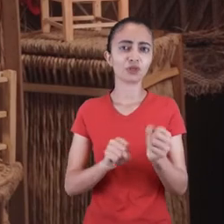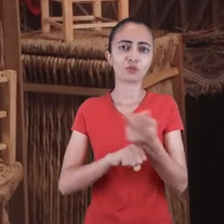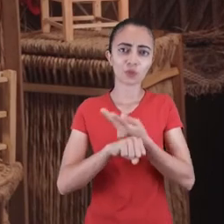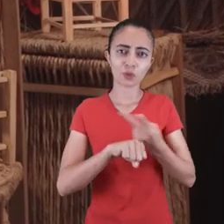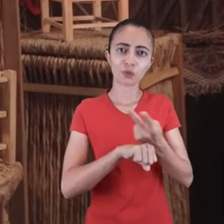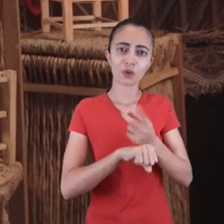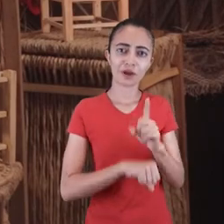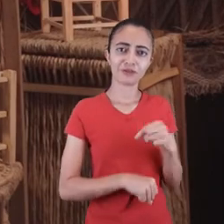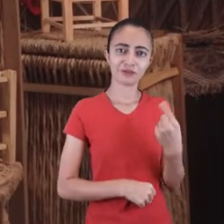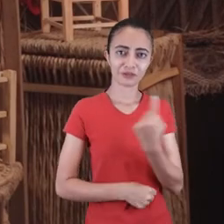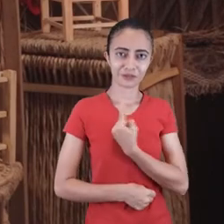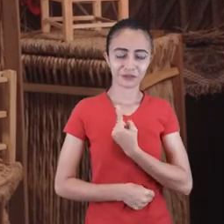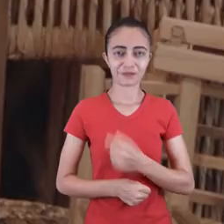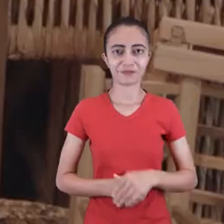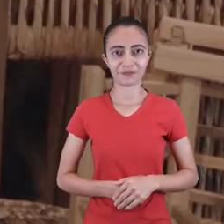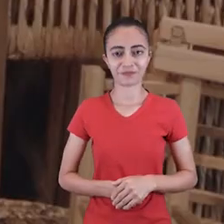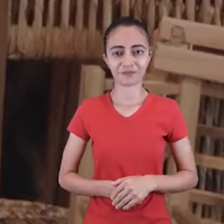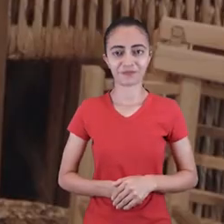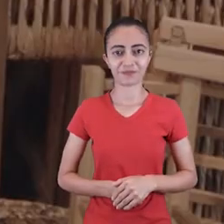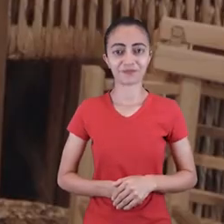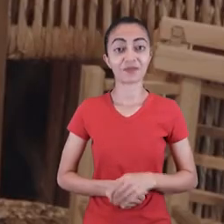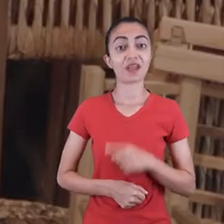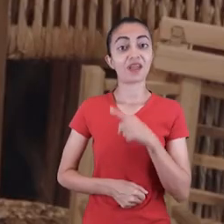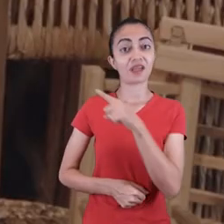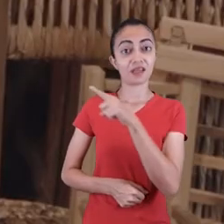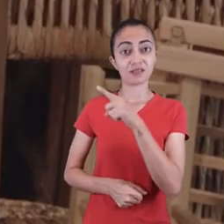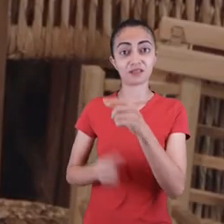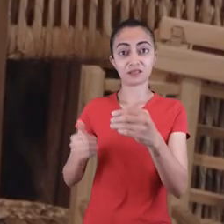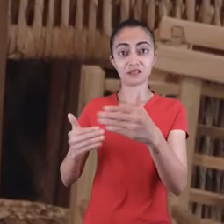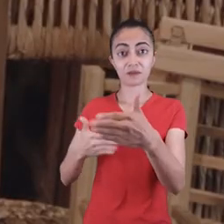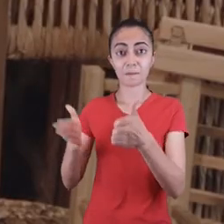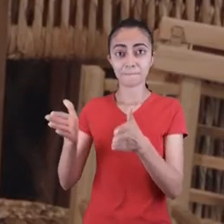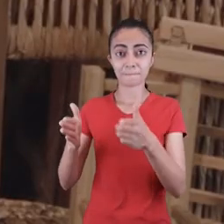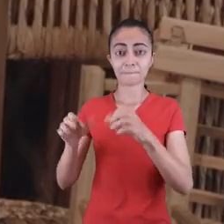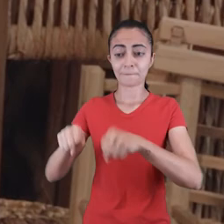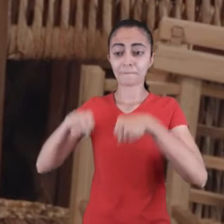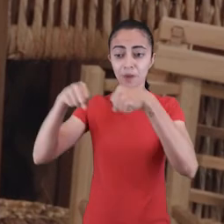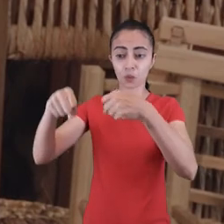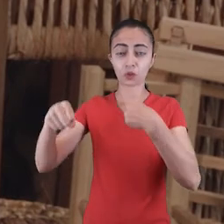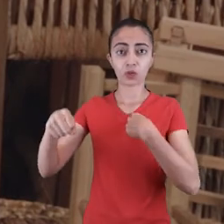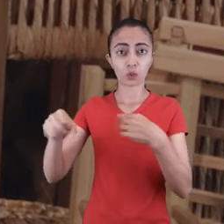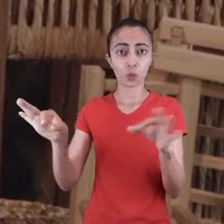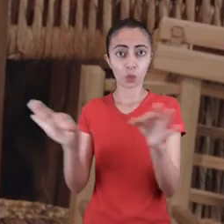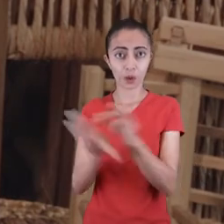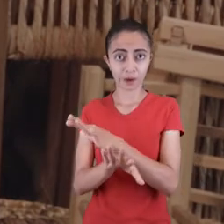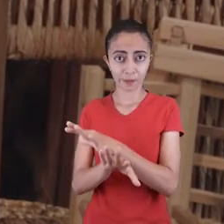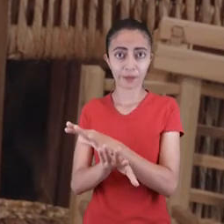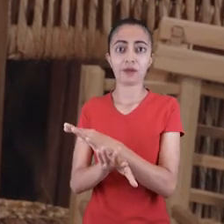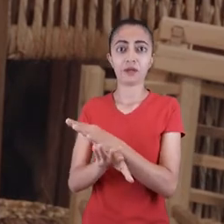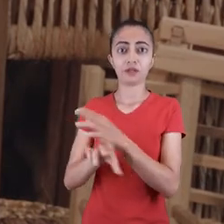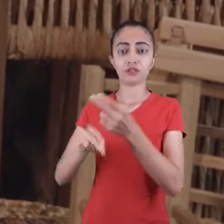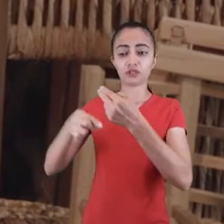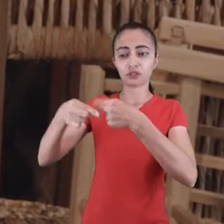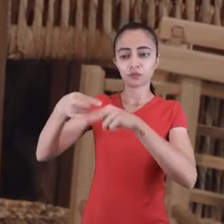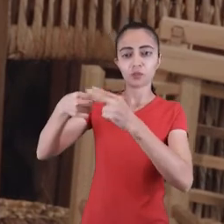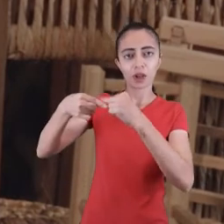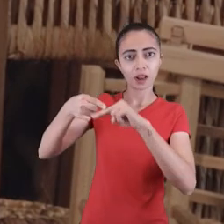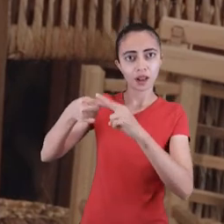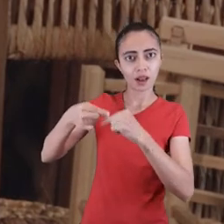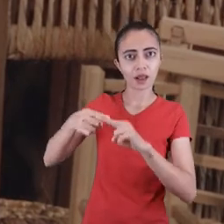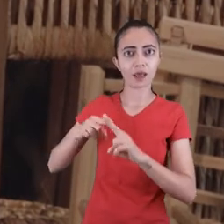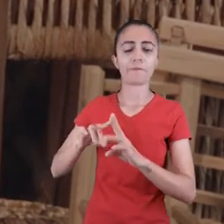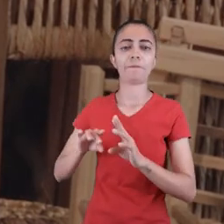procurem nós na Feira da Torre. Esse aqui é um baú que eu acabei de tecer ele. Acabei de